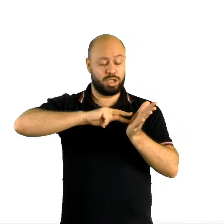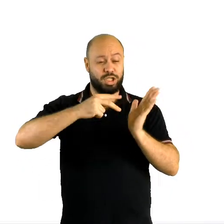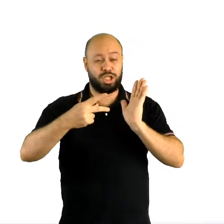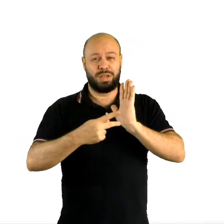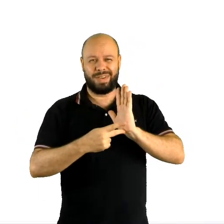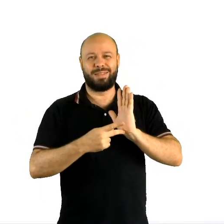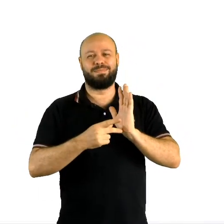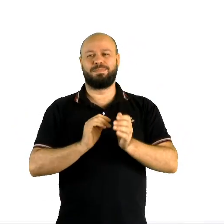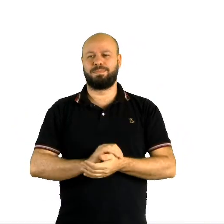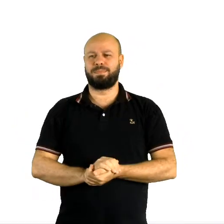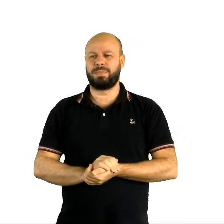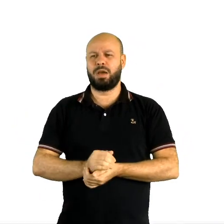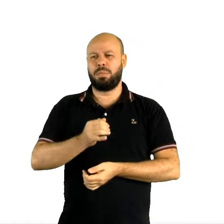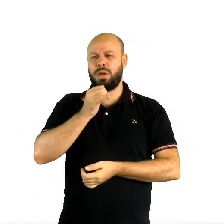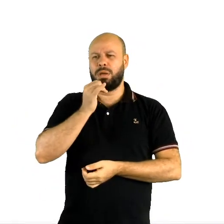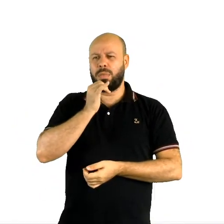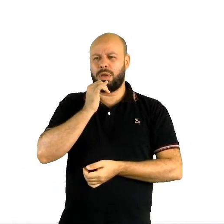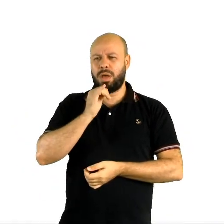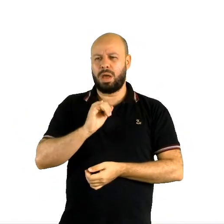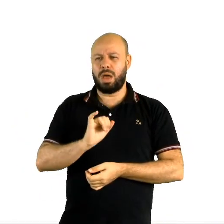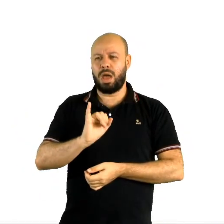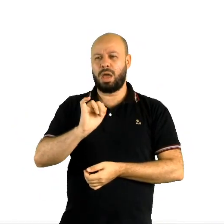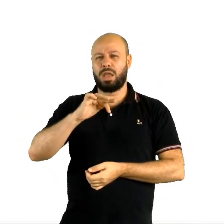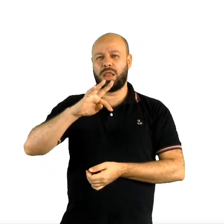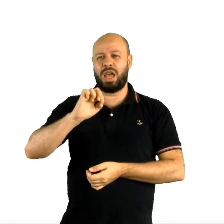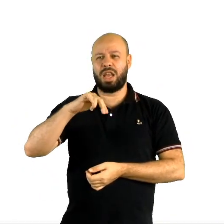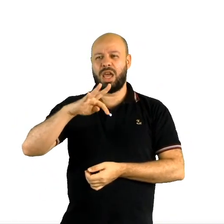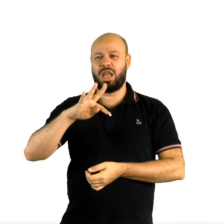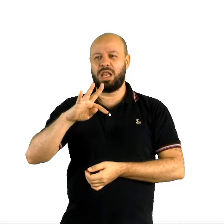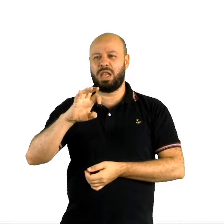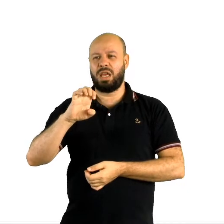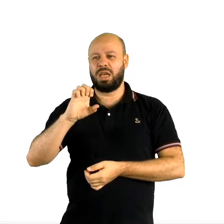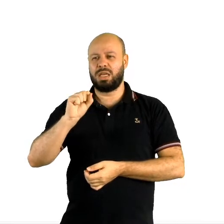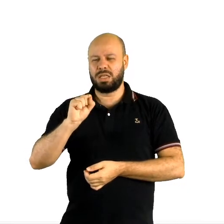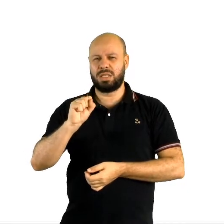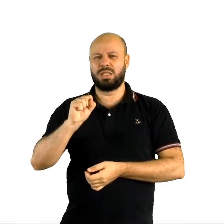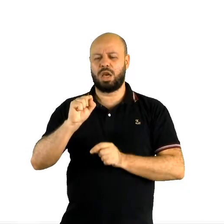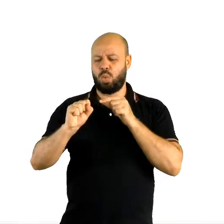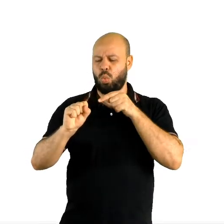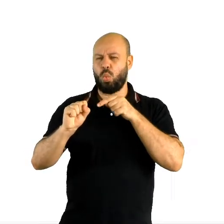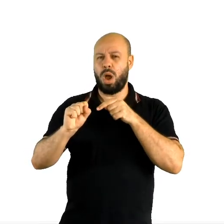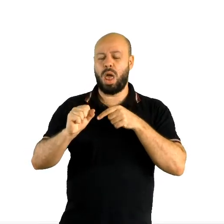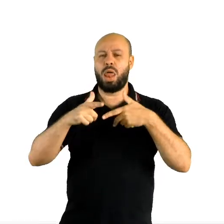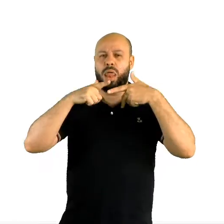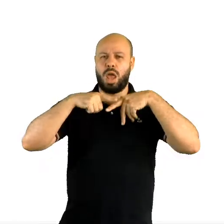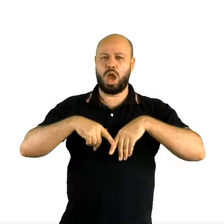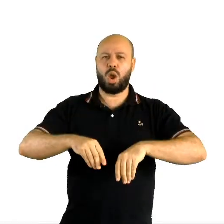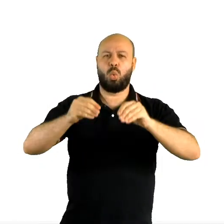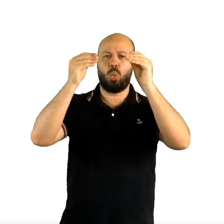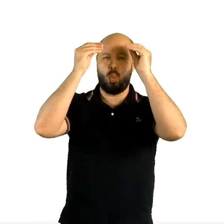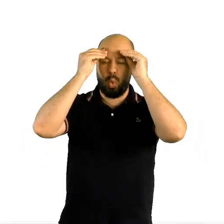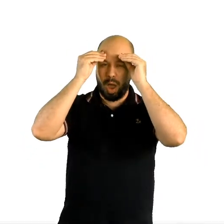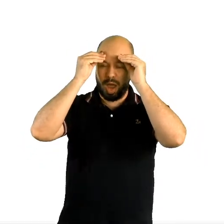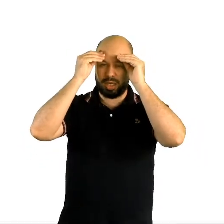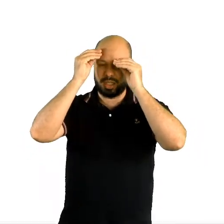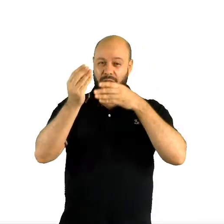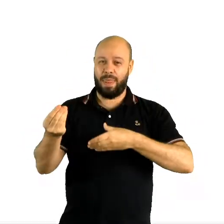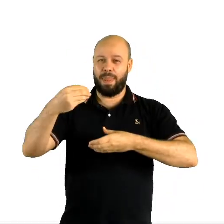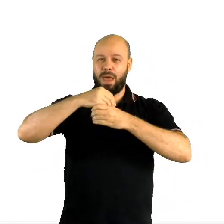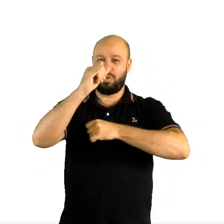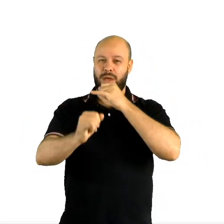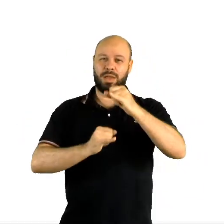Podemos citar como exemplo a palavra internet, que se refere à linguagem do quê? Da internet.